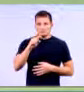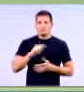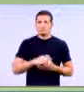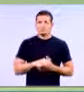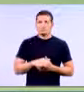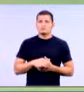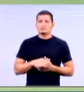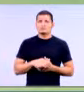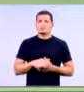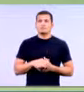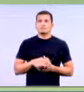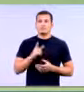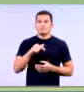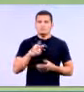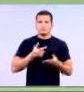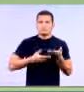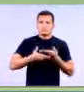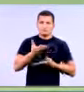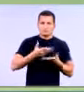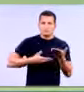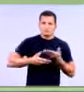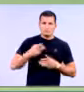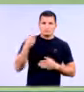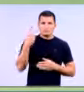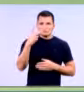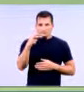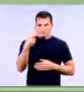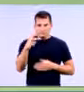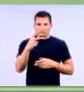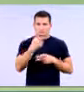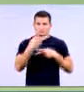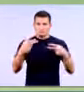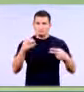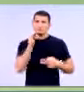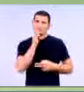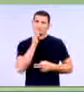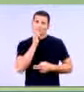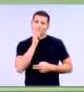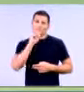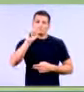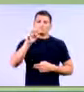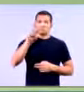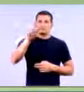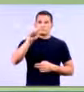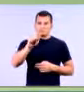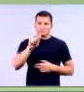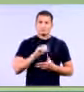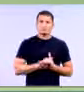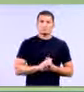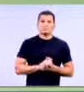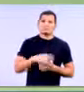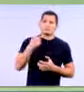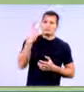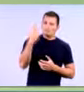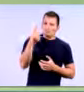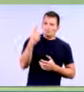a relação sua com o objeto, por exemplo, o ambiente virtual, sua